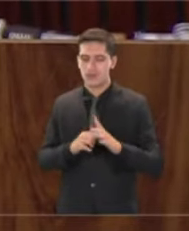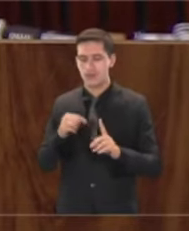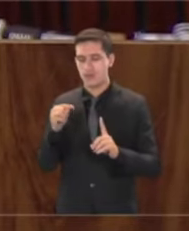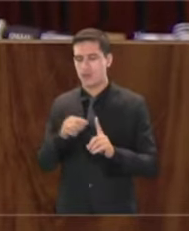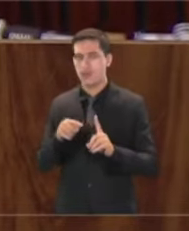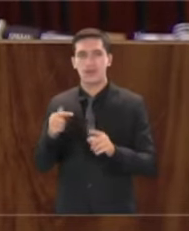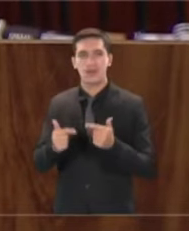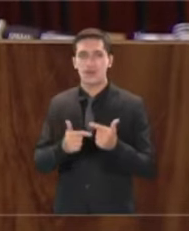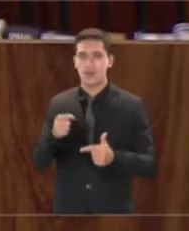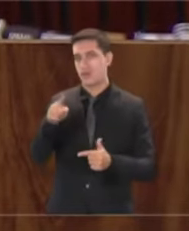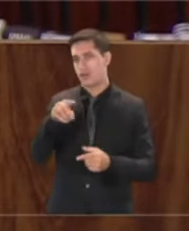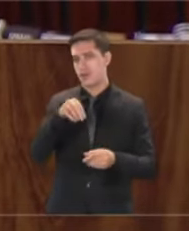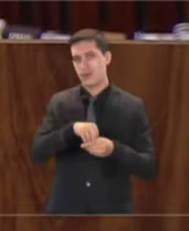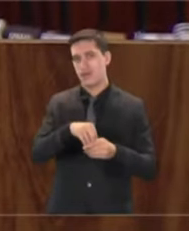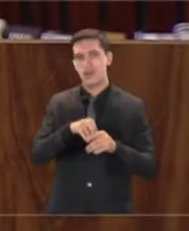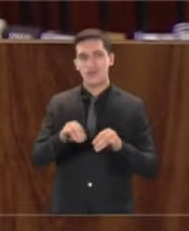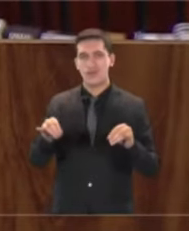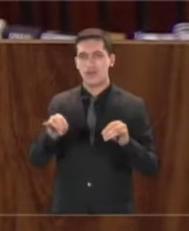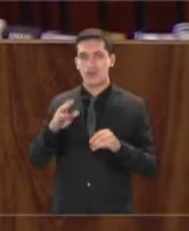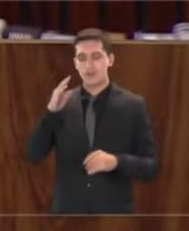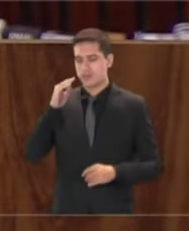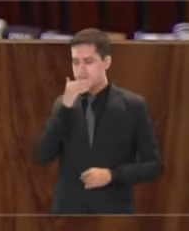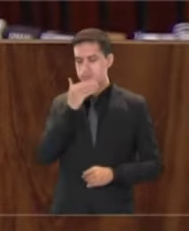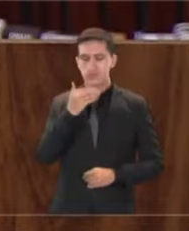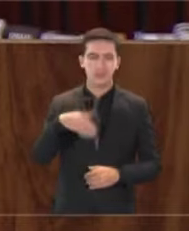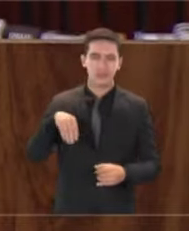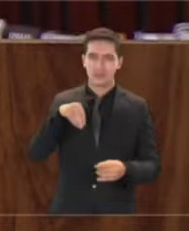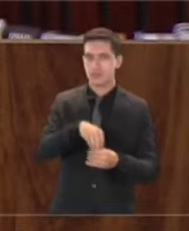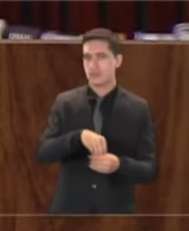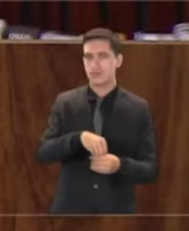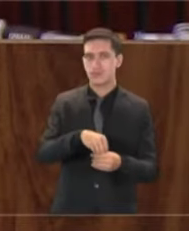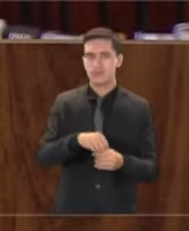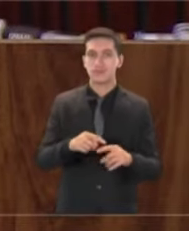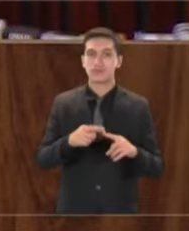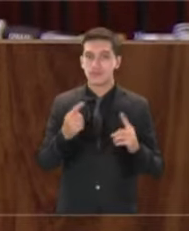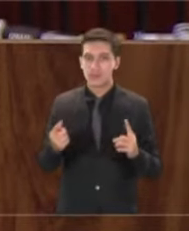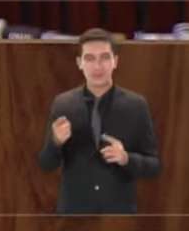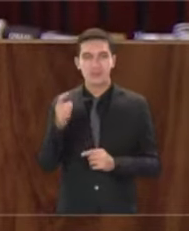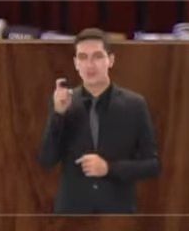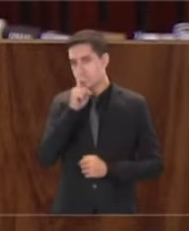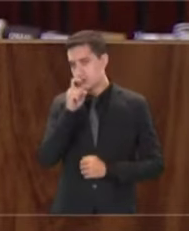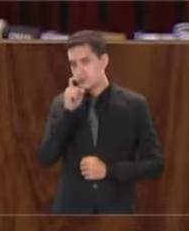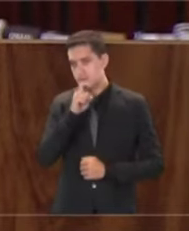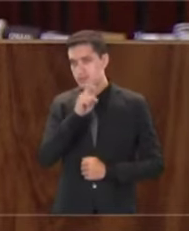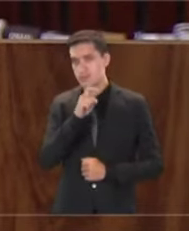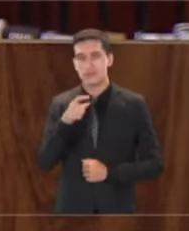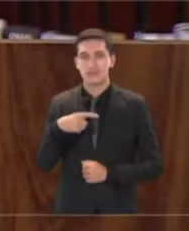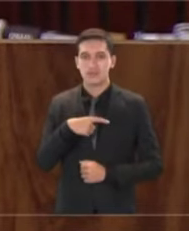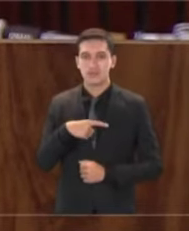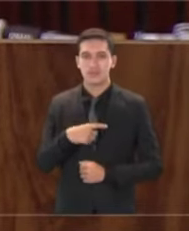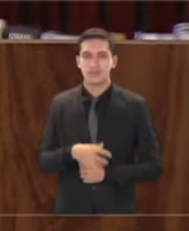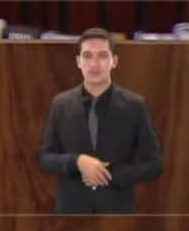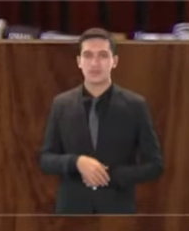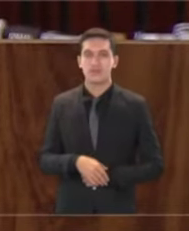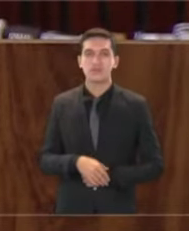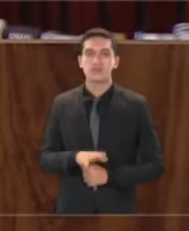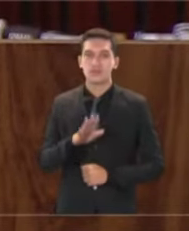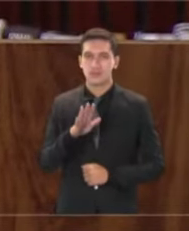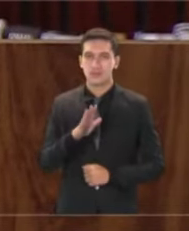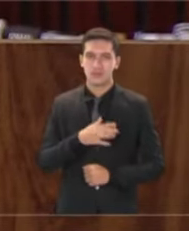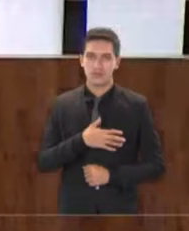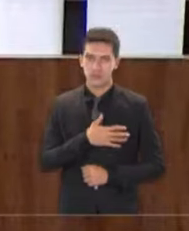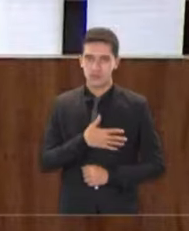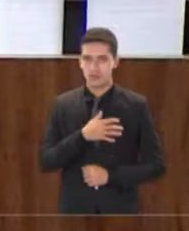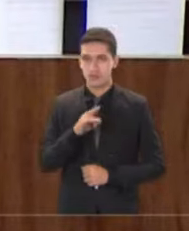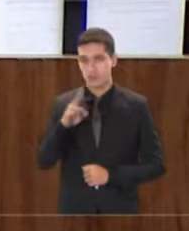Piperno, trabalha. Uma censura imposta que eles mentem, que não se impuseram. Pessoal, eu gostaria